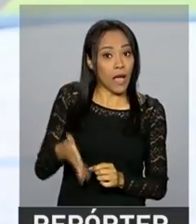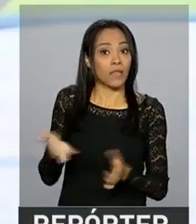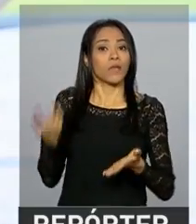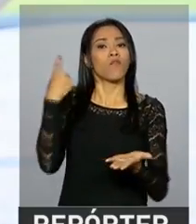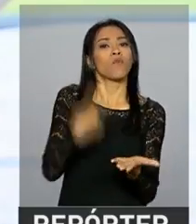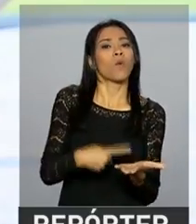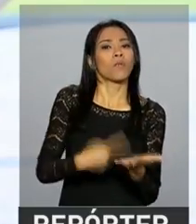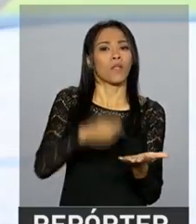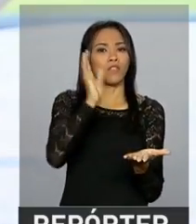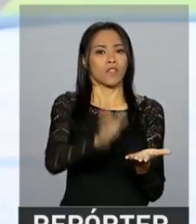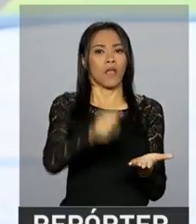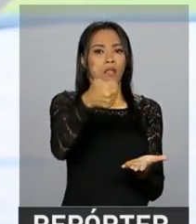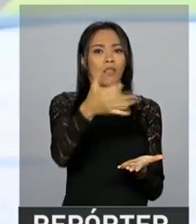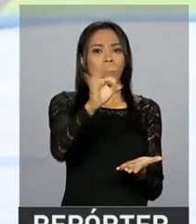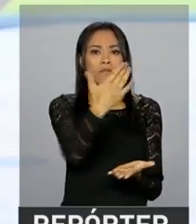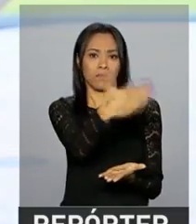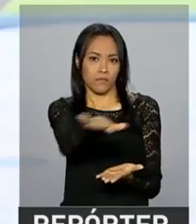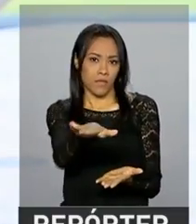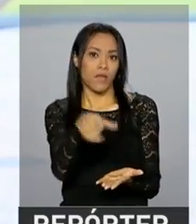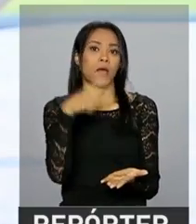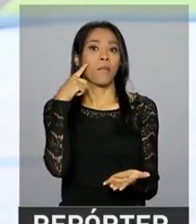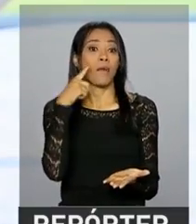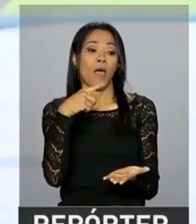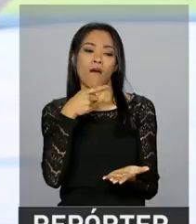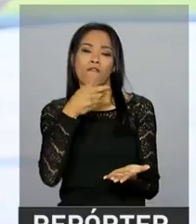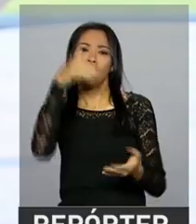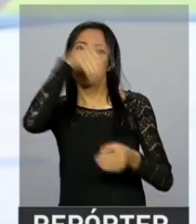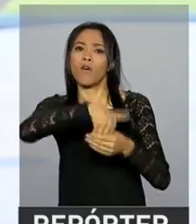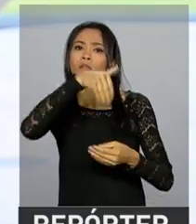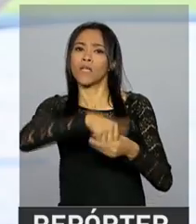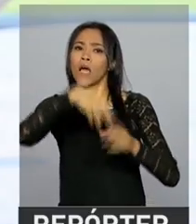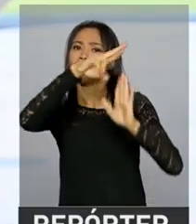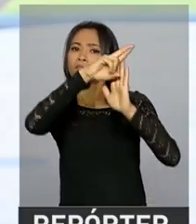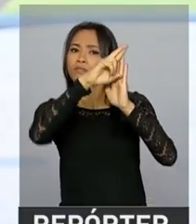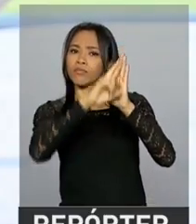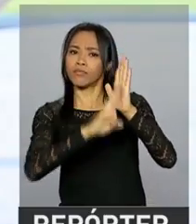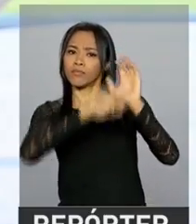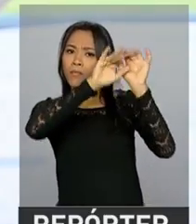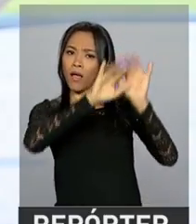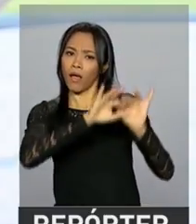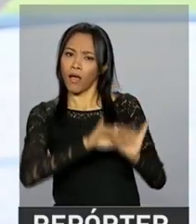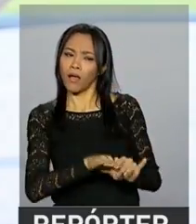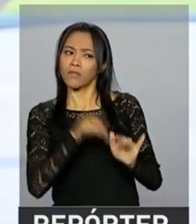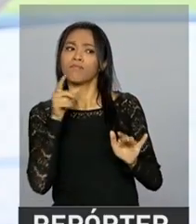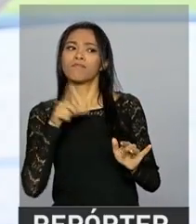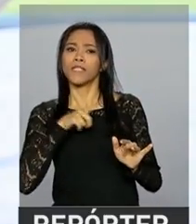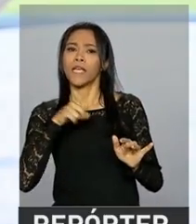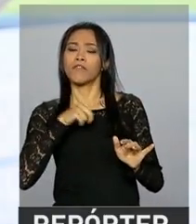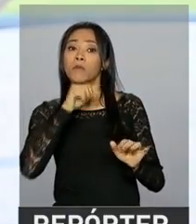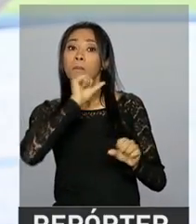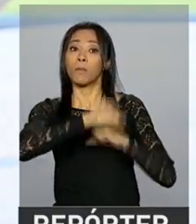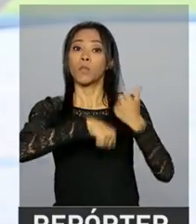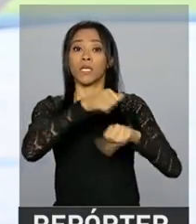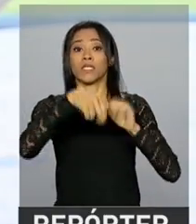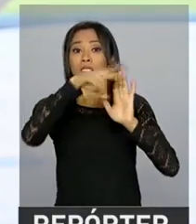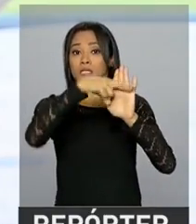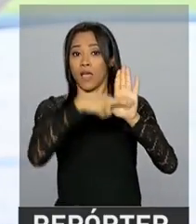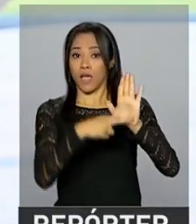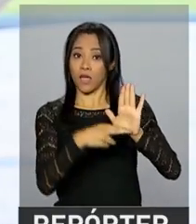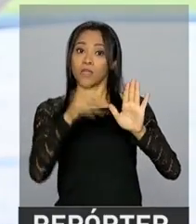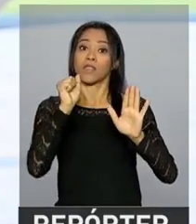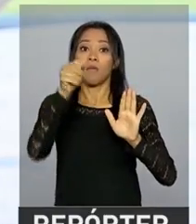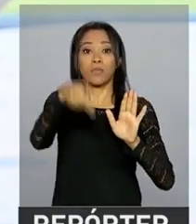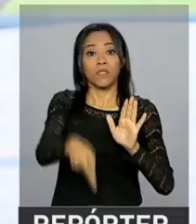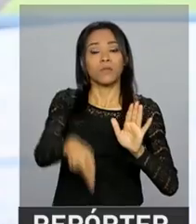reunião em que eles devem votar o parecer do relator o deputado arthur maia que propôs mudanças nas regras para a aposentadoria em